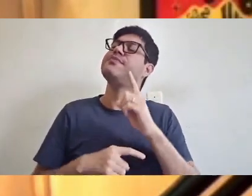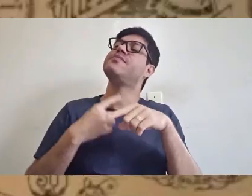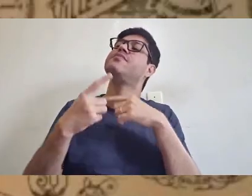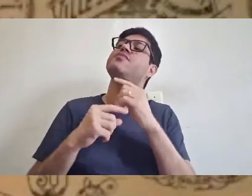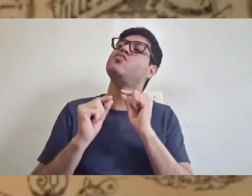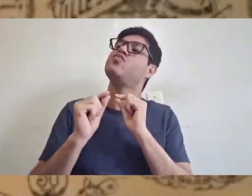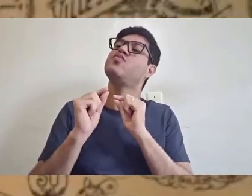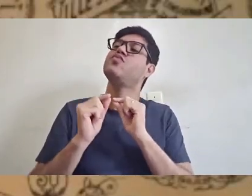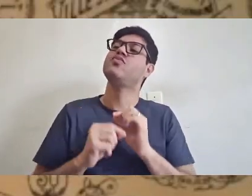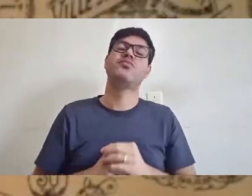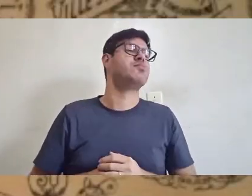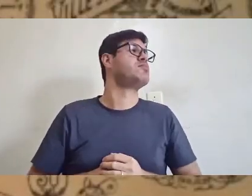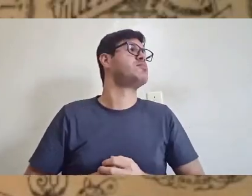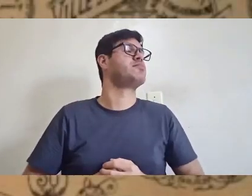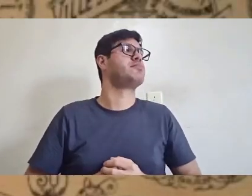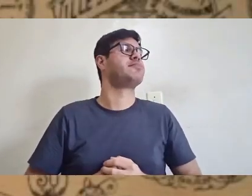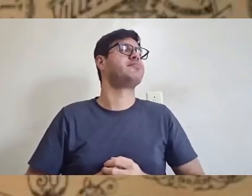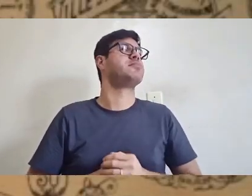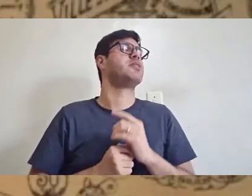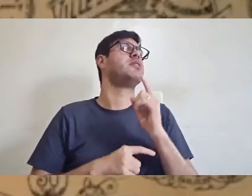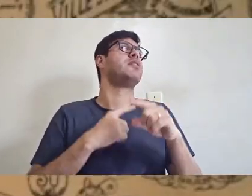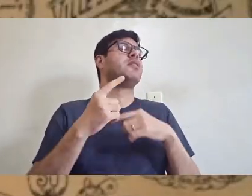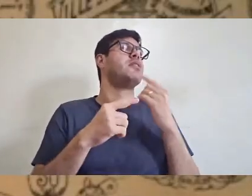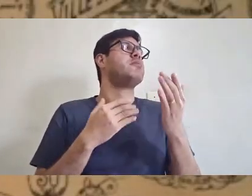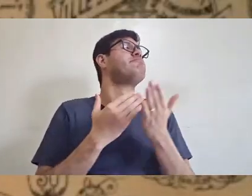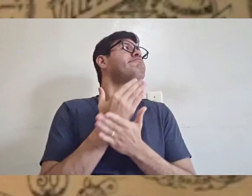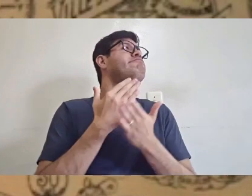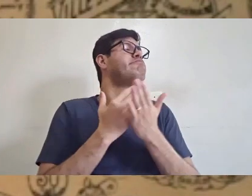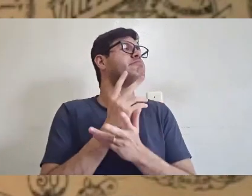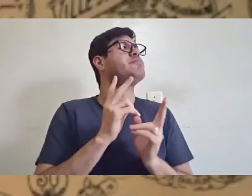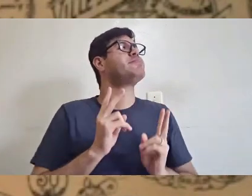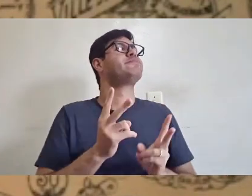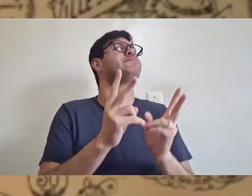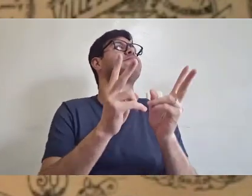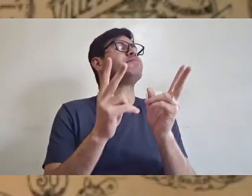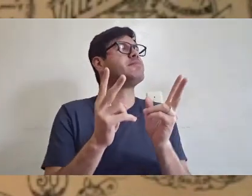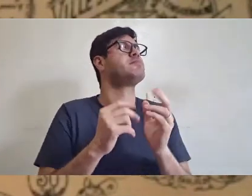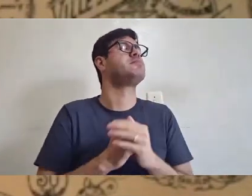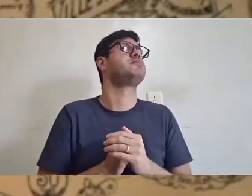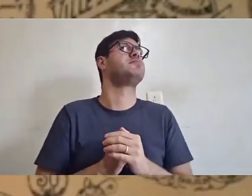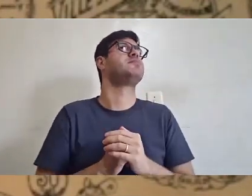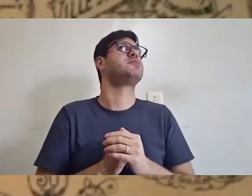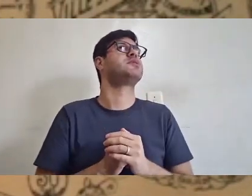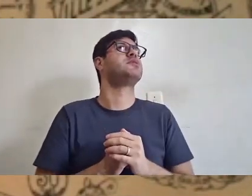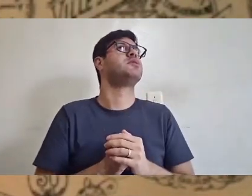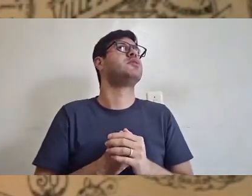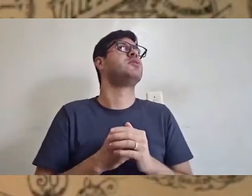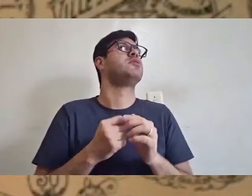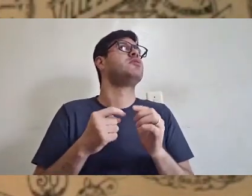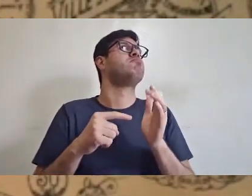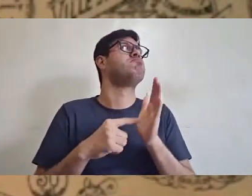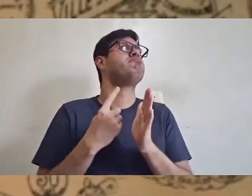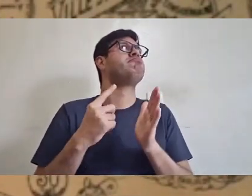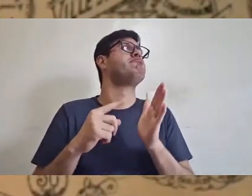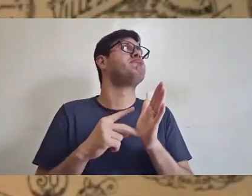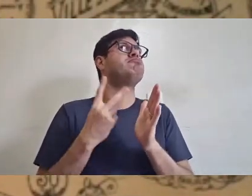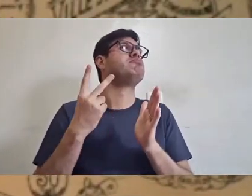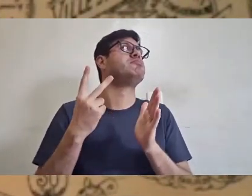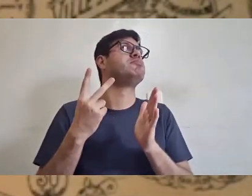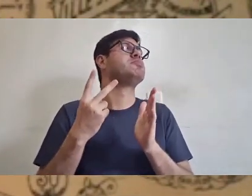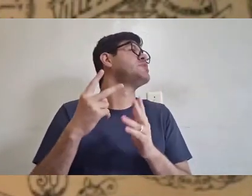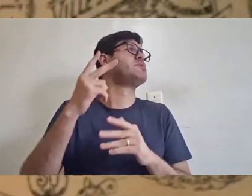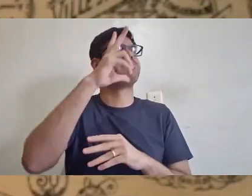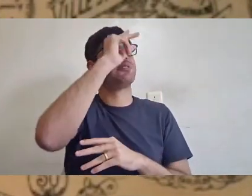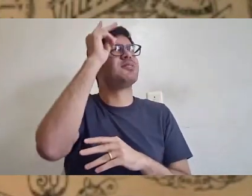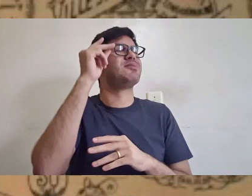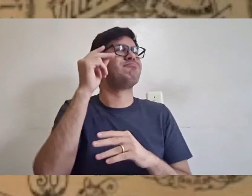Depois eu ainda continuei participando, fui candidato, não me lembro se mais uma ou 2 vezes a prefeito, entendeu? Mas não